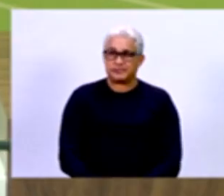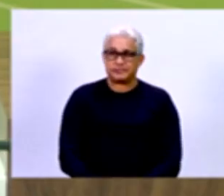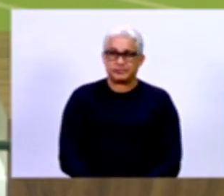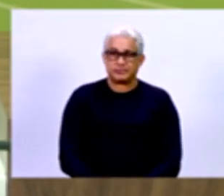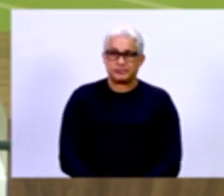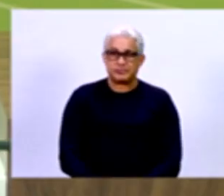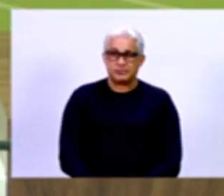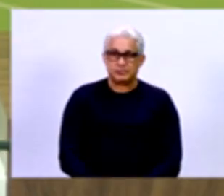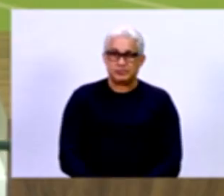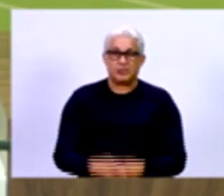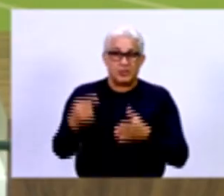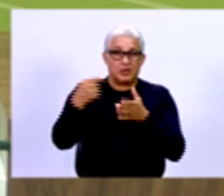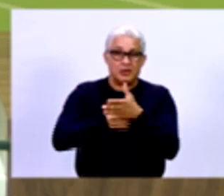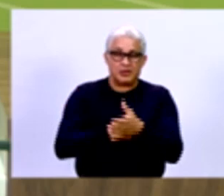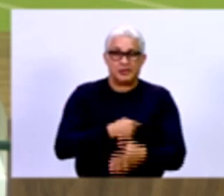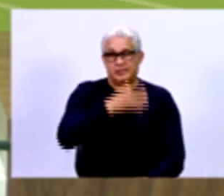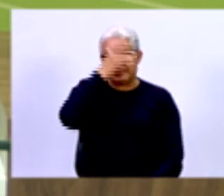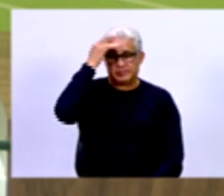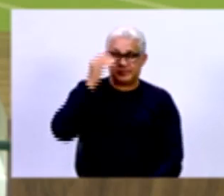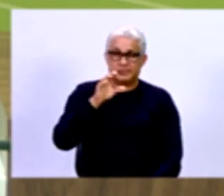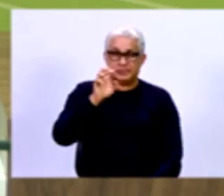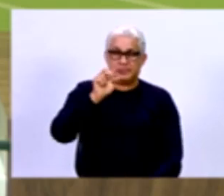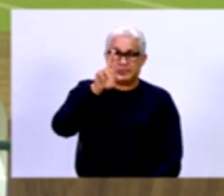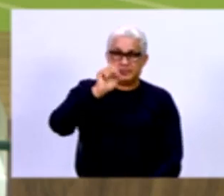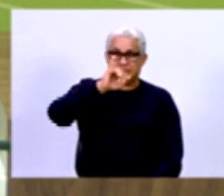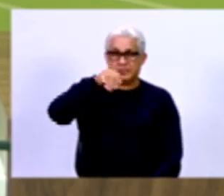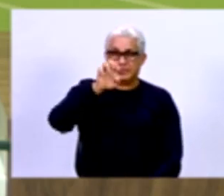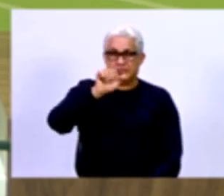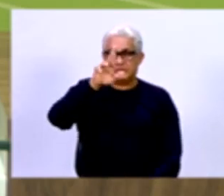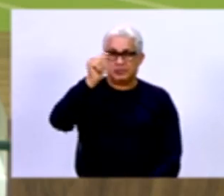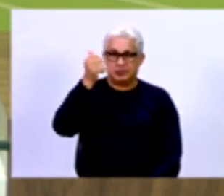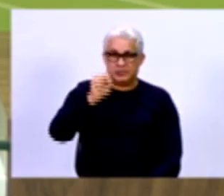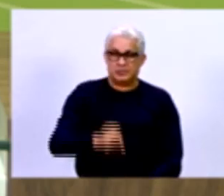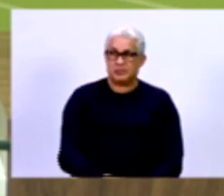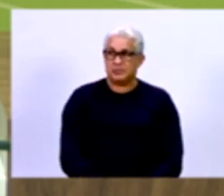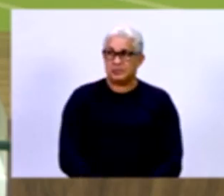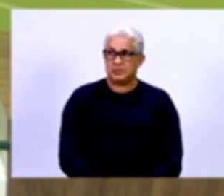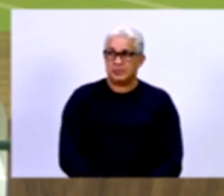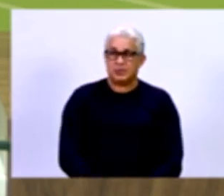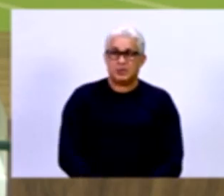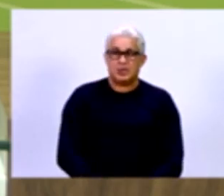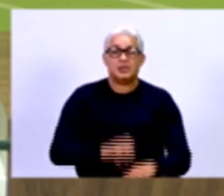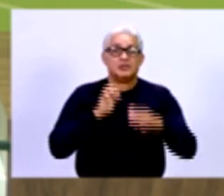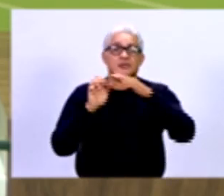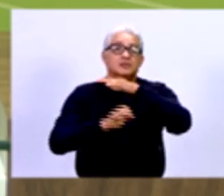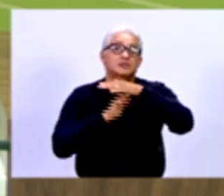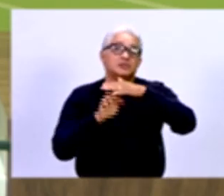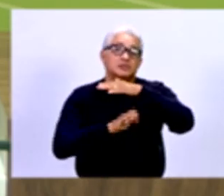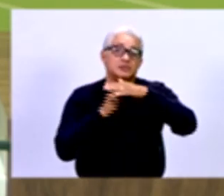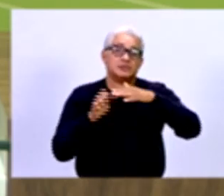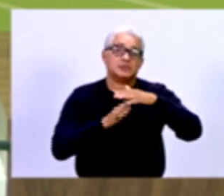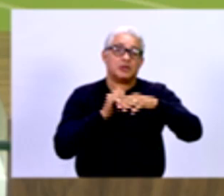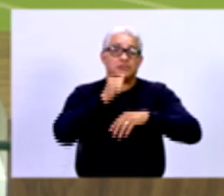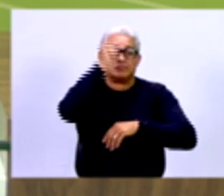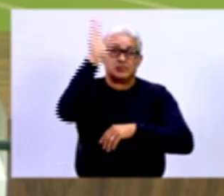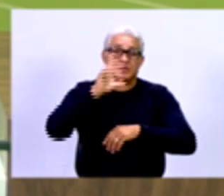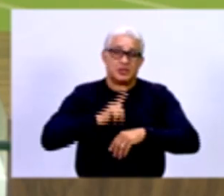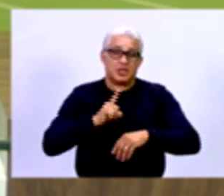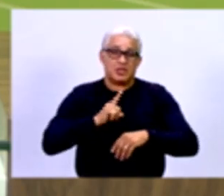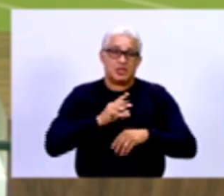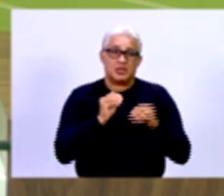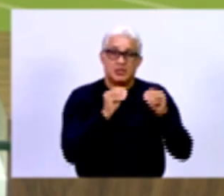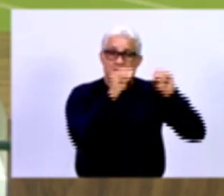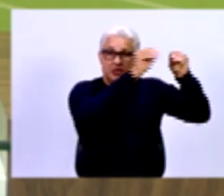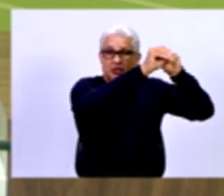discutindo o PIB, veio uma pergunta do pessoal de Cerejeiro, uma ótima pergunta, por sinal. Ele fala assim: quantas empresas brasileiras instaladas em outros países,